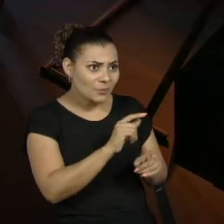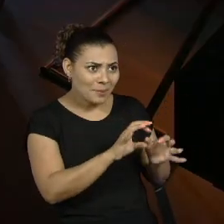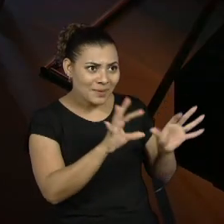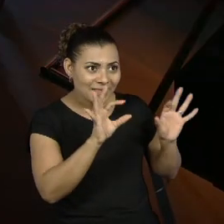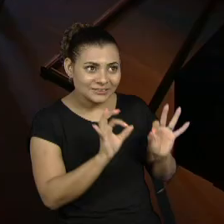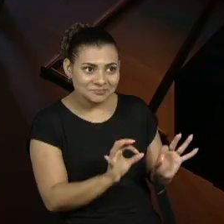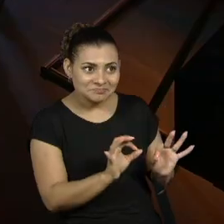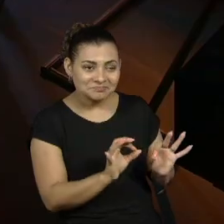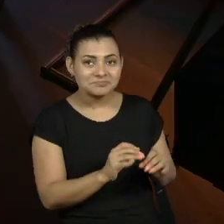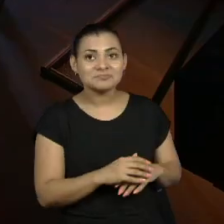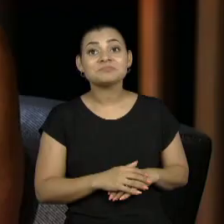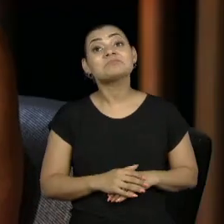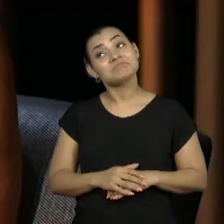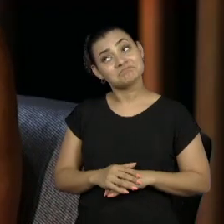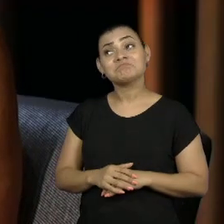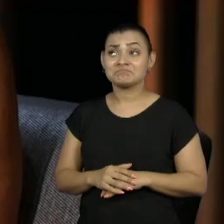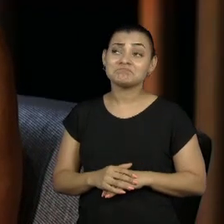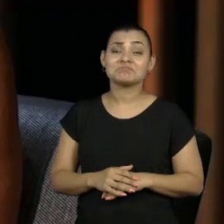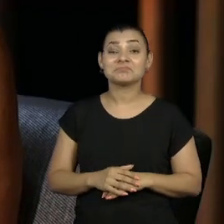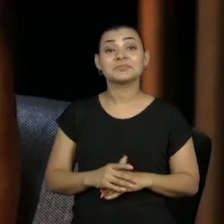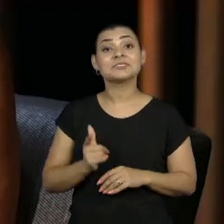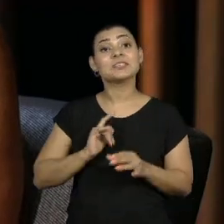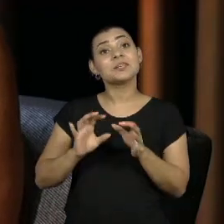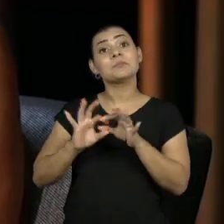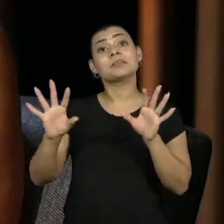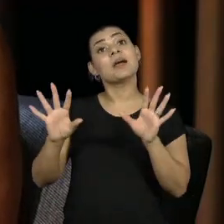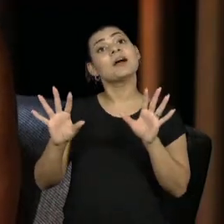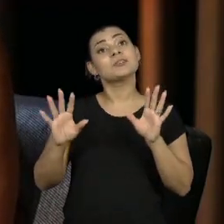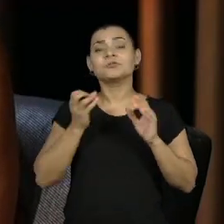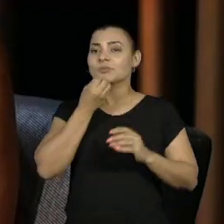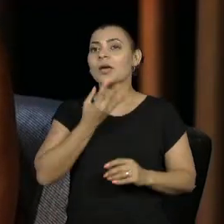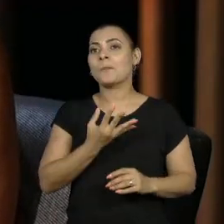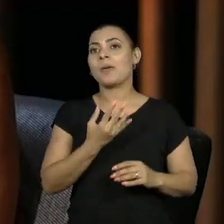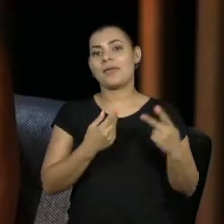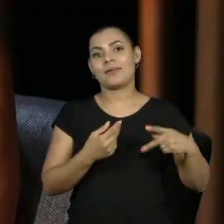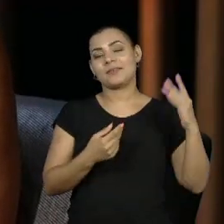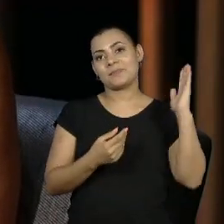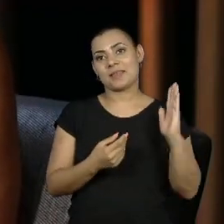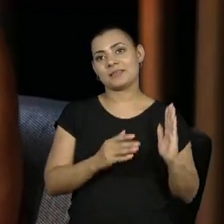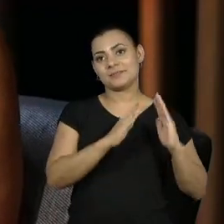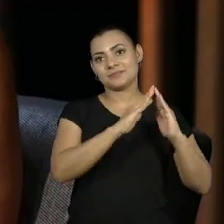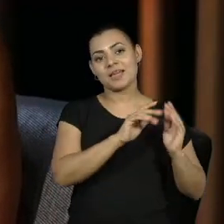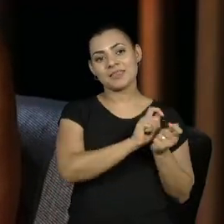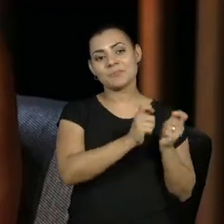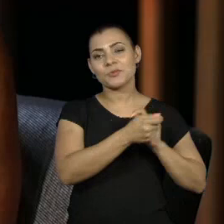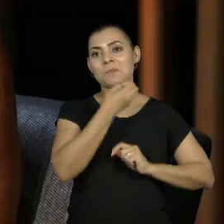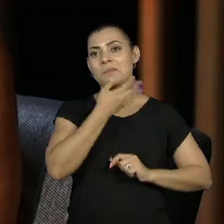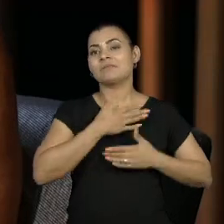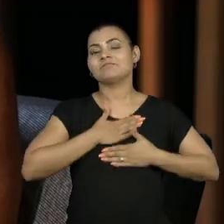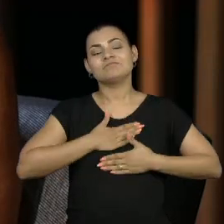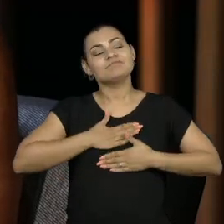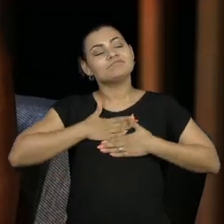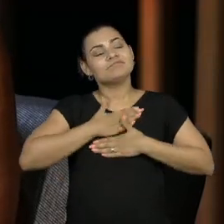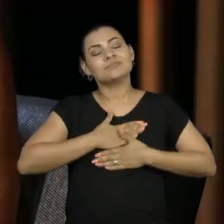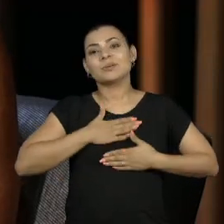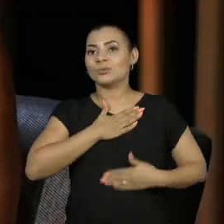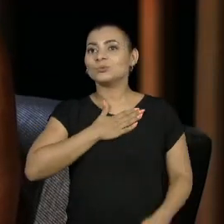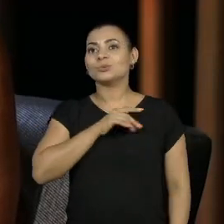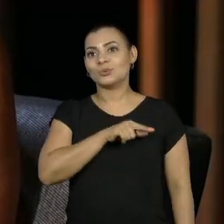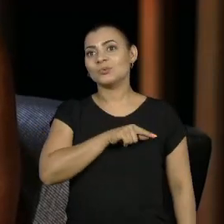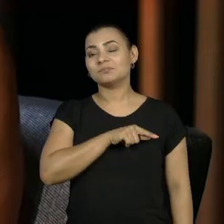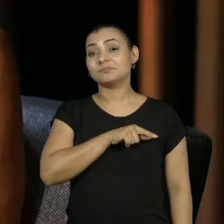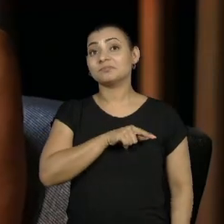eles encontraram né ele se deram bem no Brasil a se adaptar o Brasil gostaram do Brasil